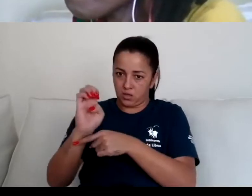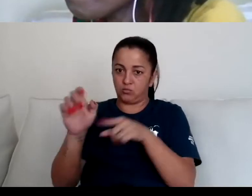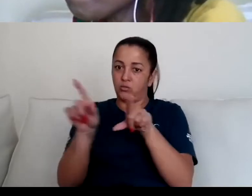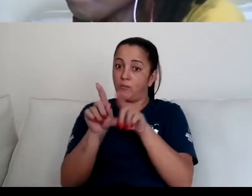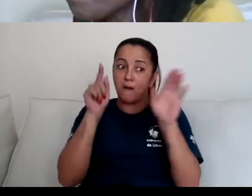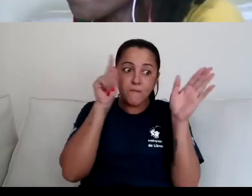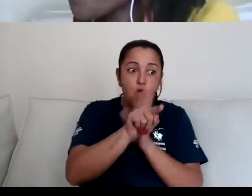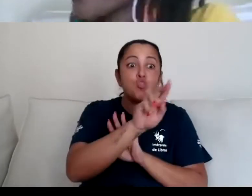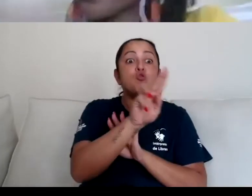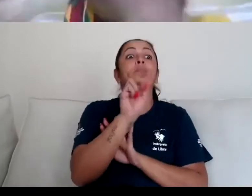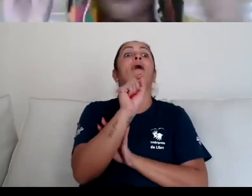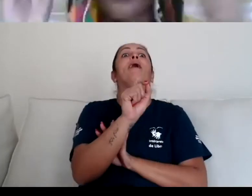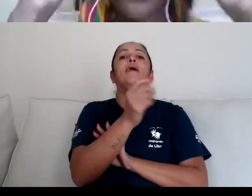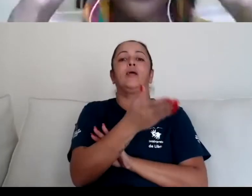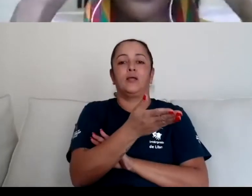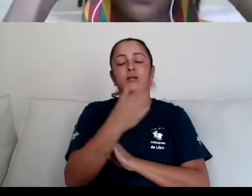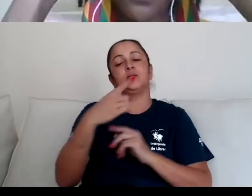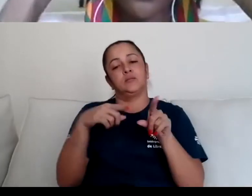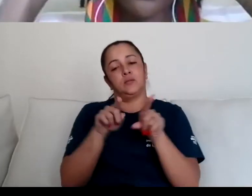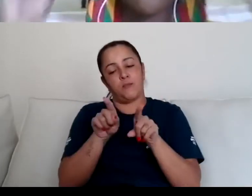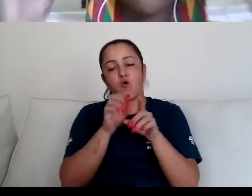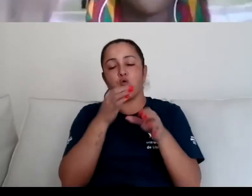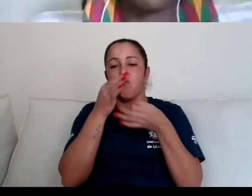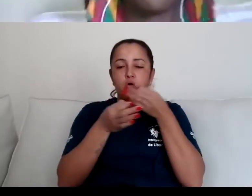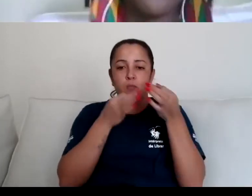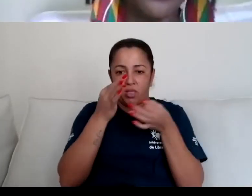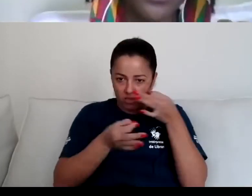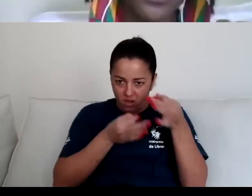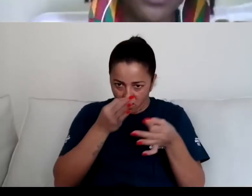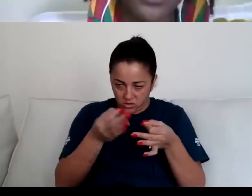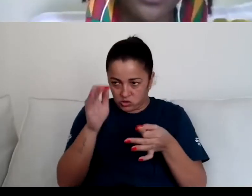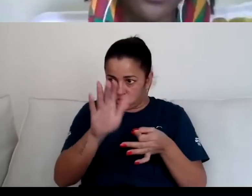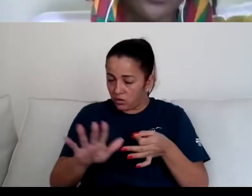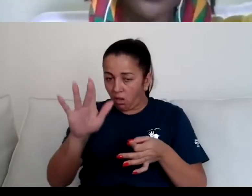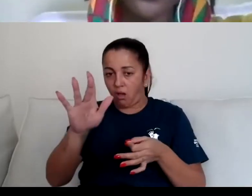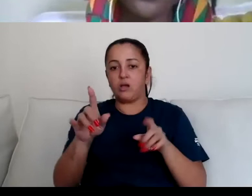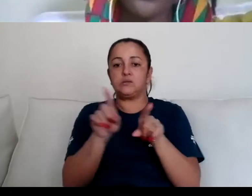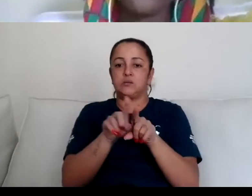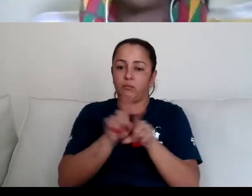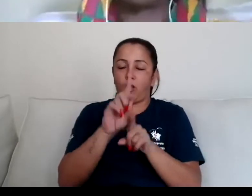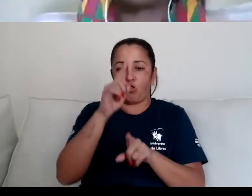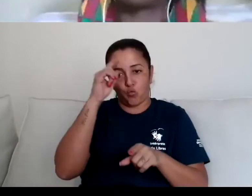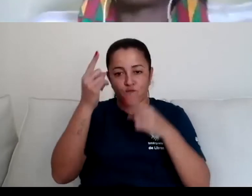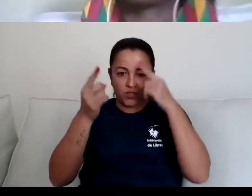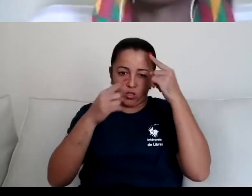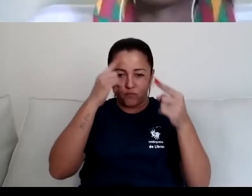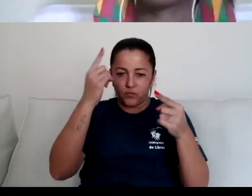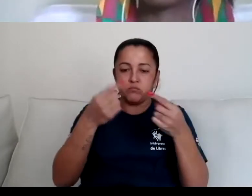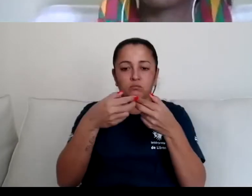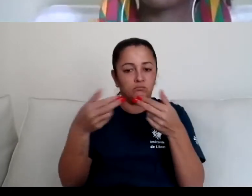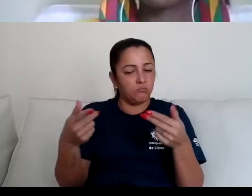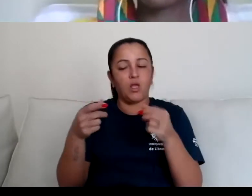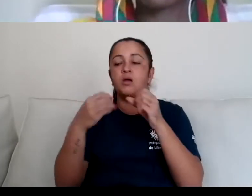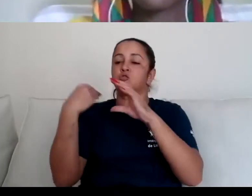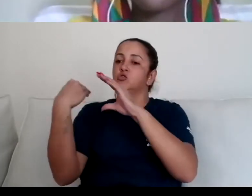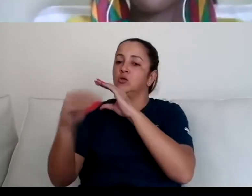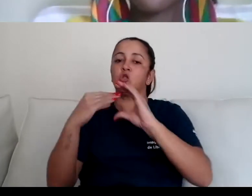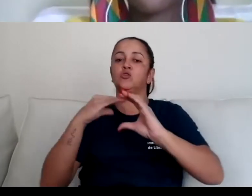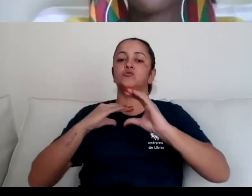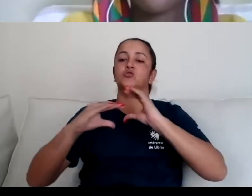ou dúvidas técnicas devem ser enviados pelo chat, também com acesso na barra de ferramentas.